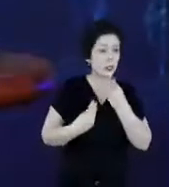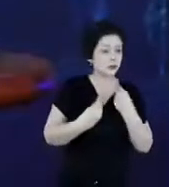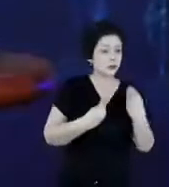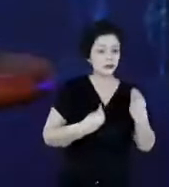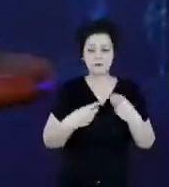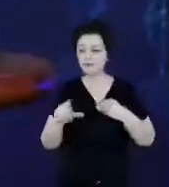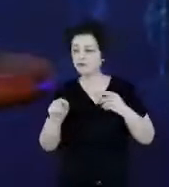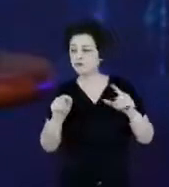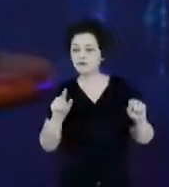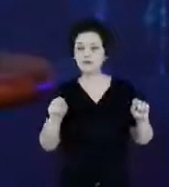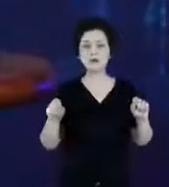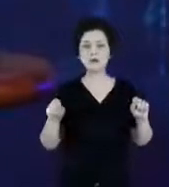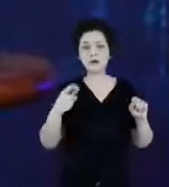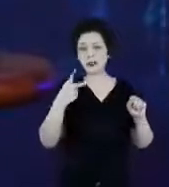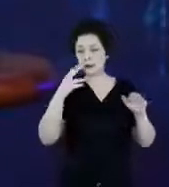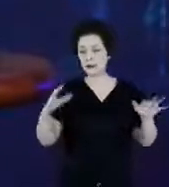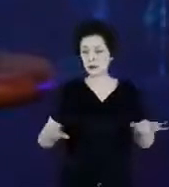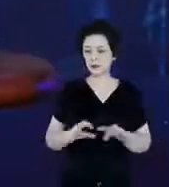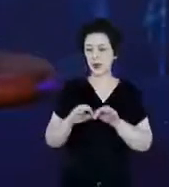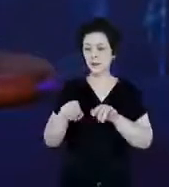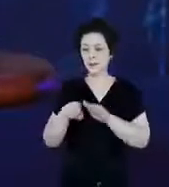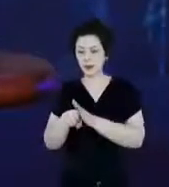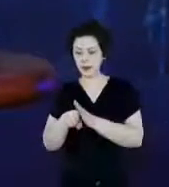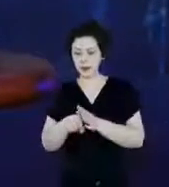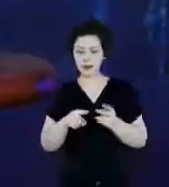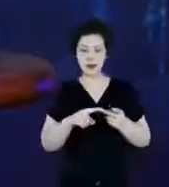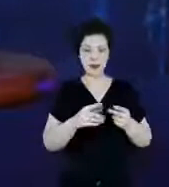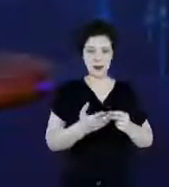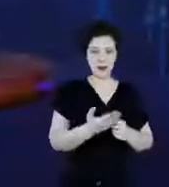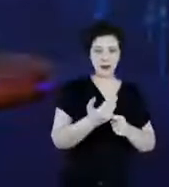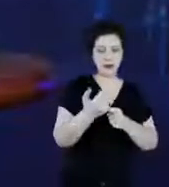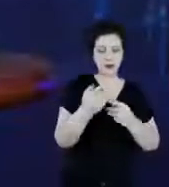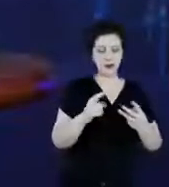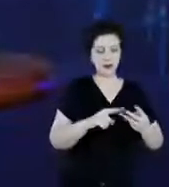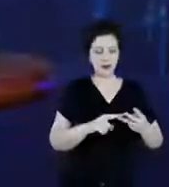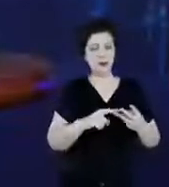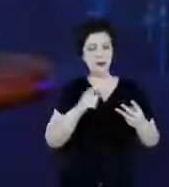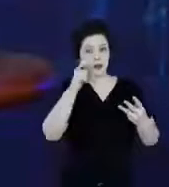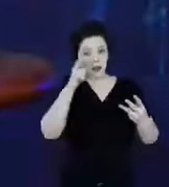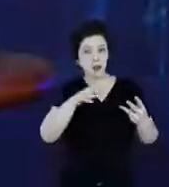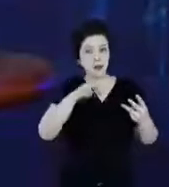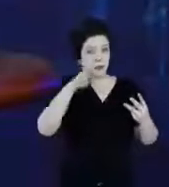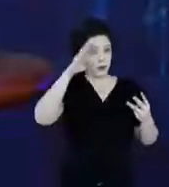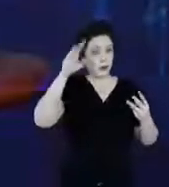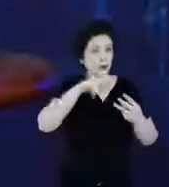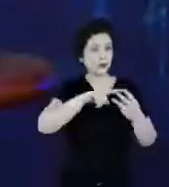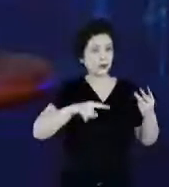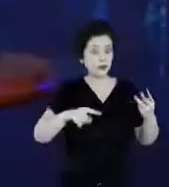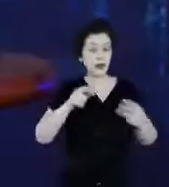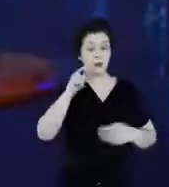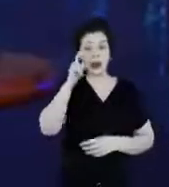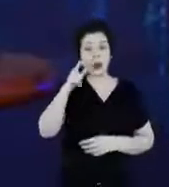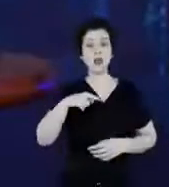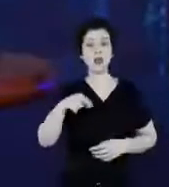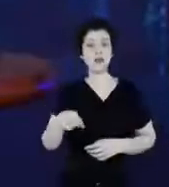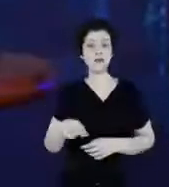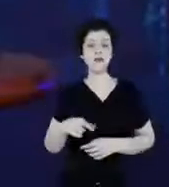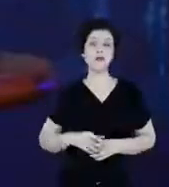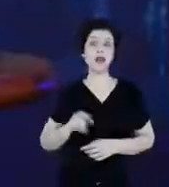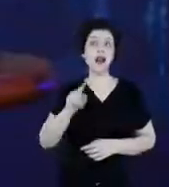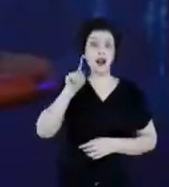esse casamento da pesquisa, da tecnologia, o interesse do mundo acadêmico hoje é muito grande. Lá no meu estado,